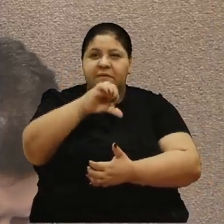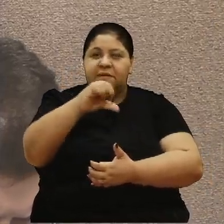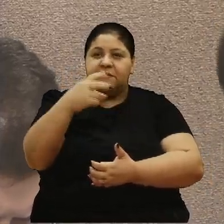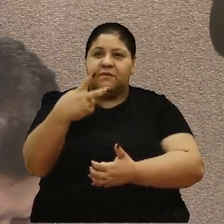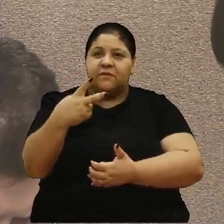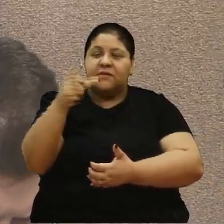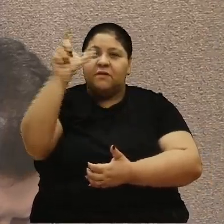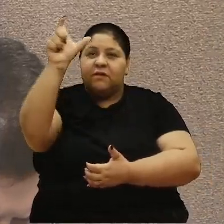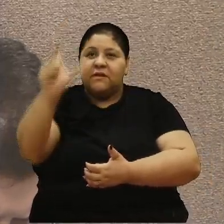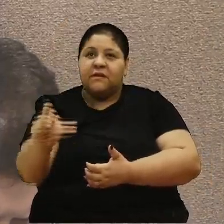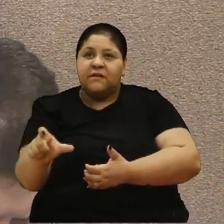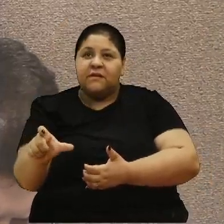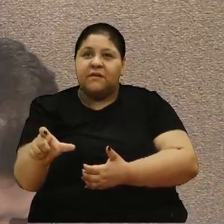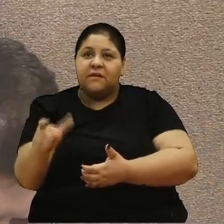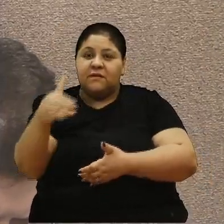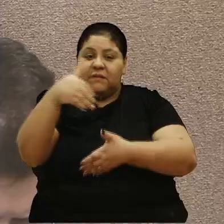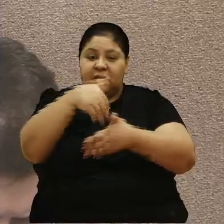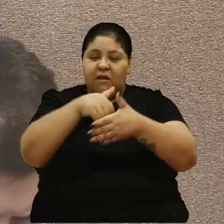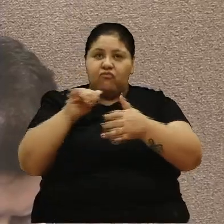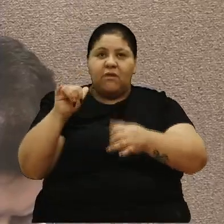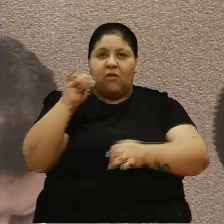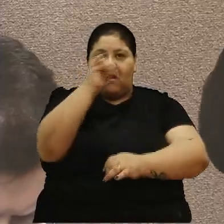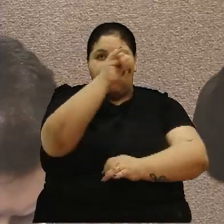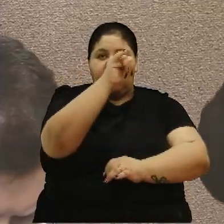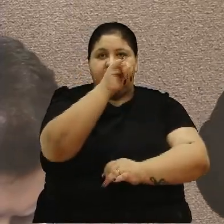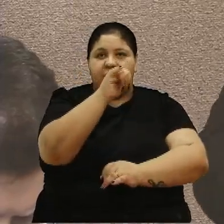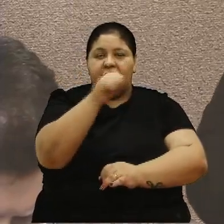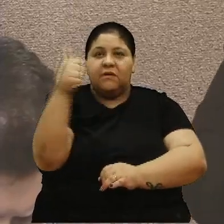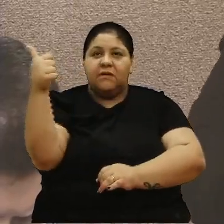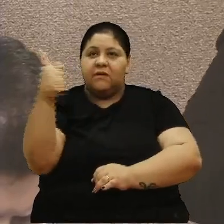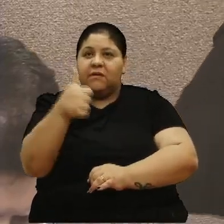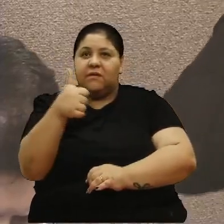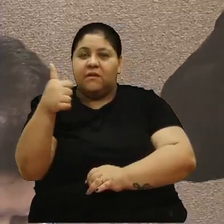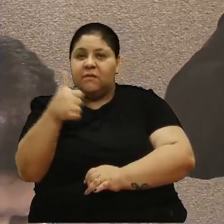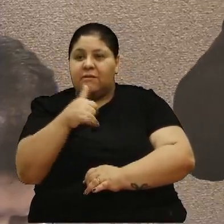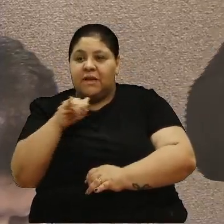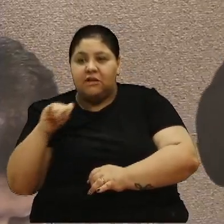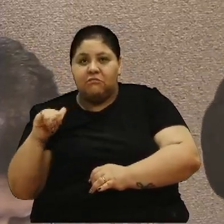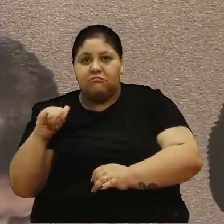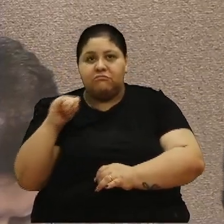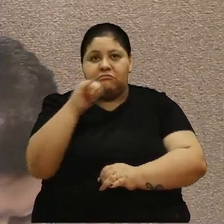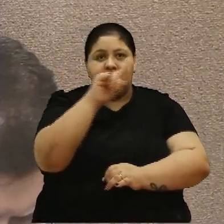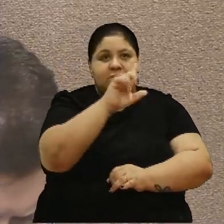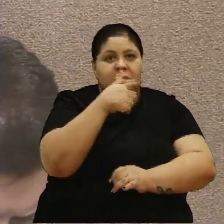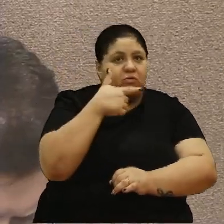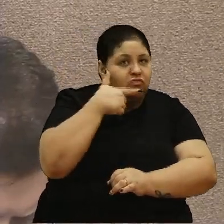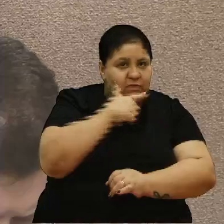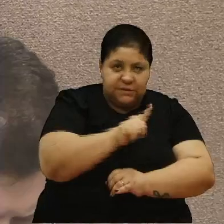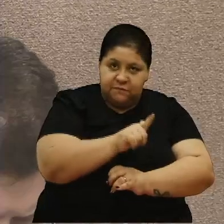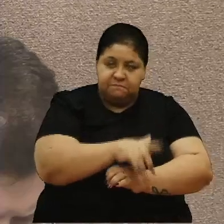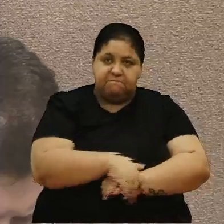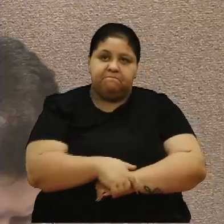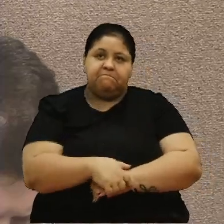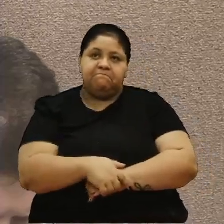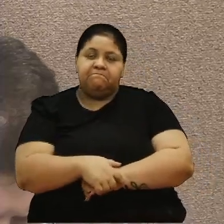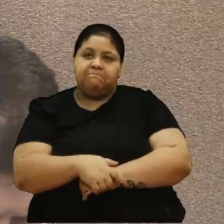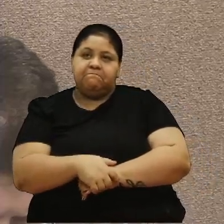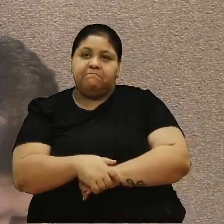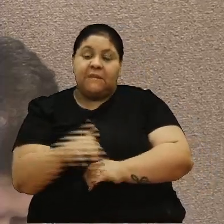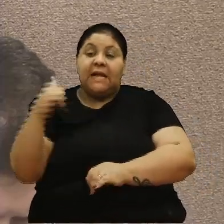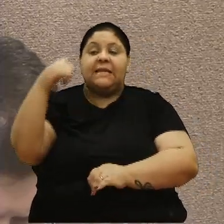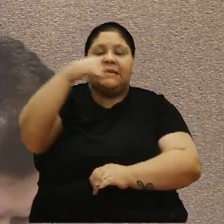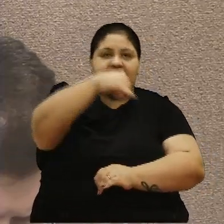92 pessoas dentro da aeronave. A primeira tentativa do piloto não conseguiu aterrissar.